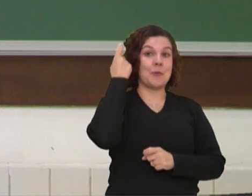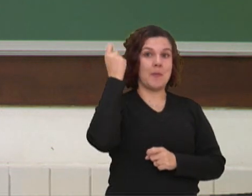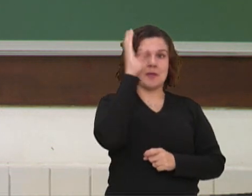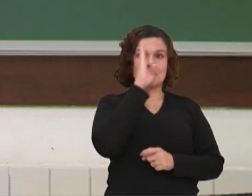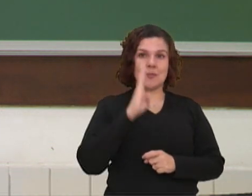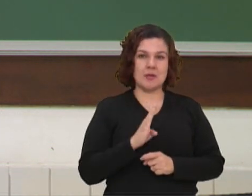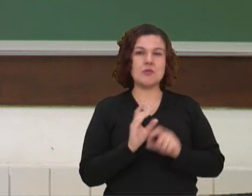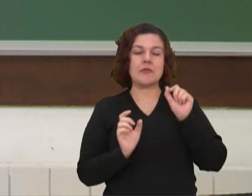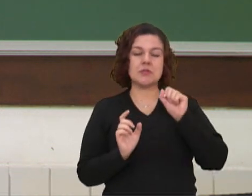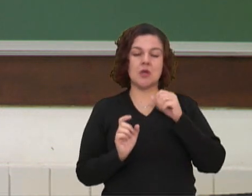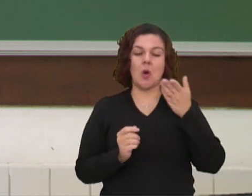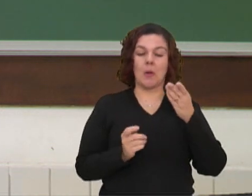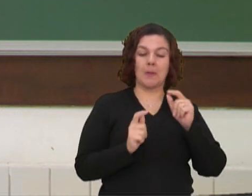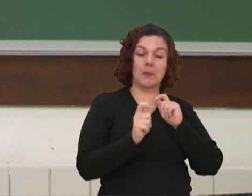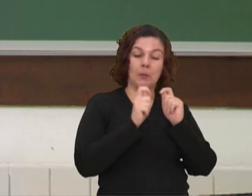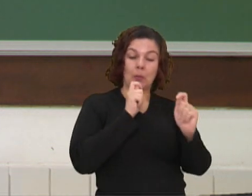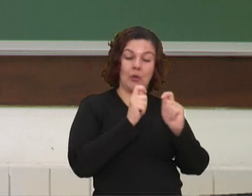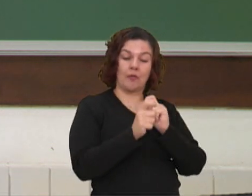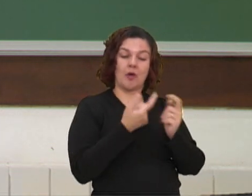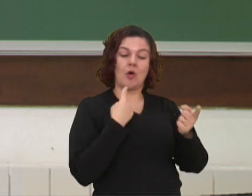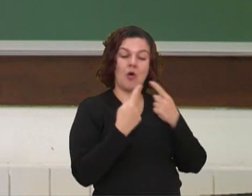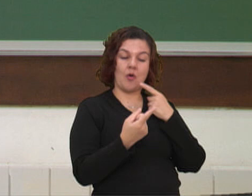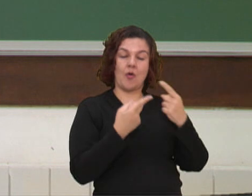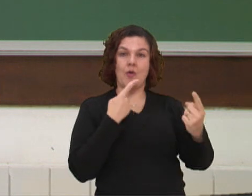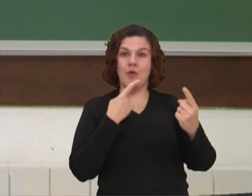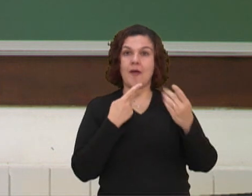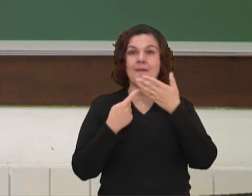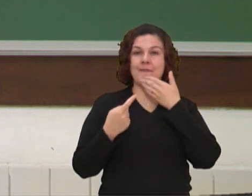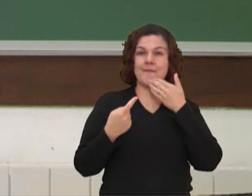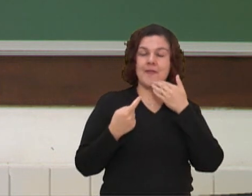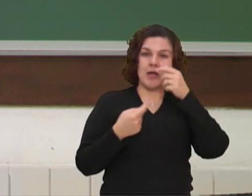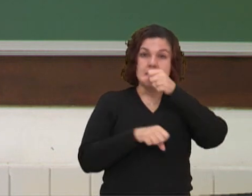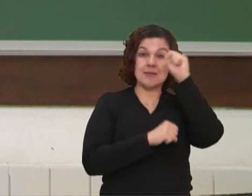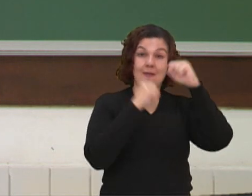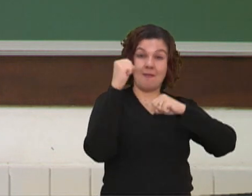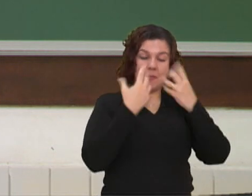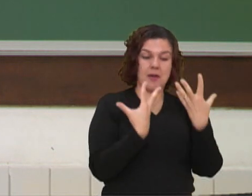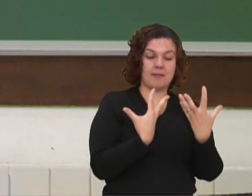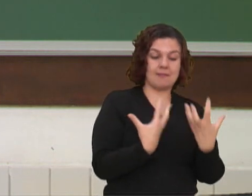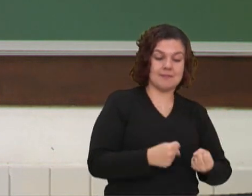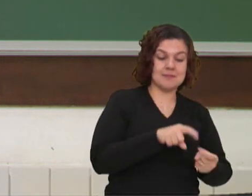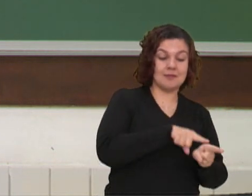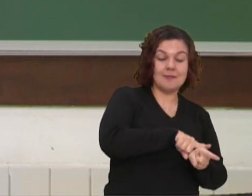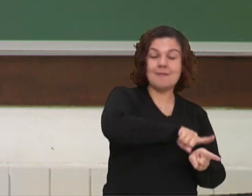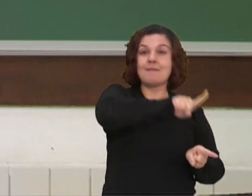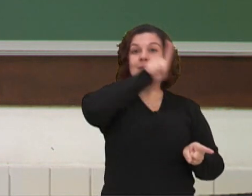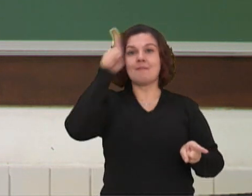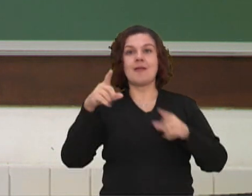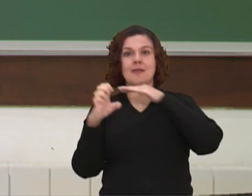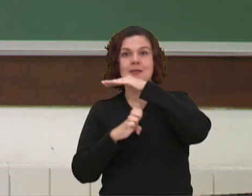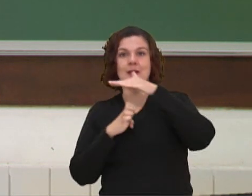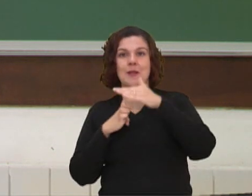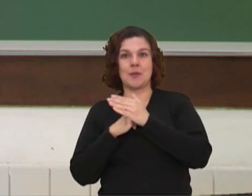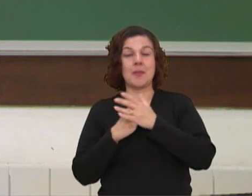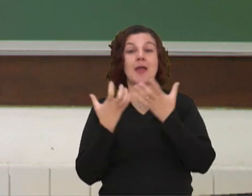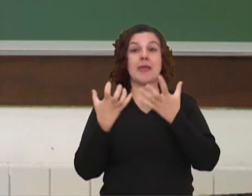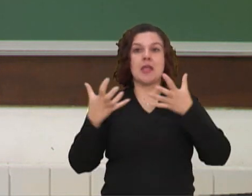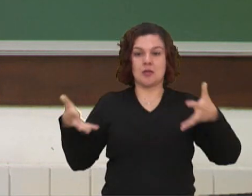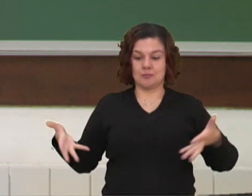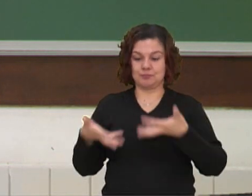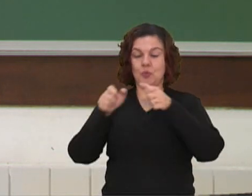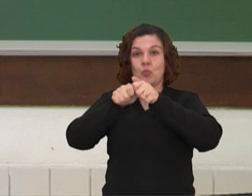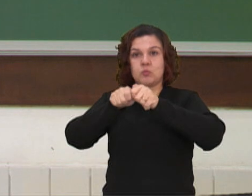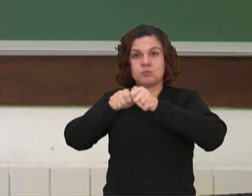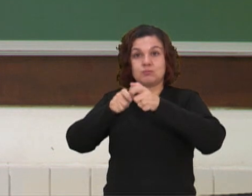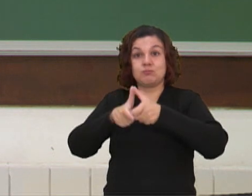alguma condição que favorecesse a ida da indústria para aquele local. Porque eles queriam desenvolvimento